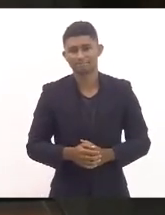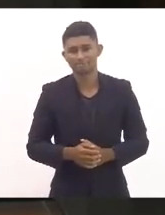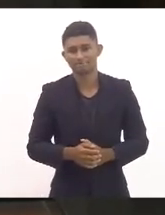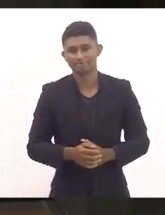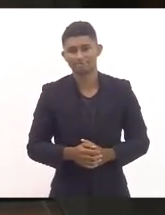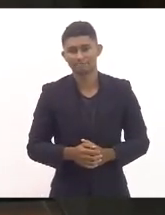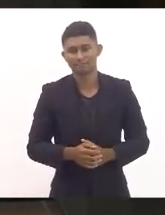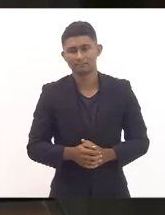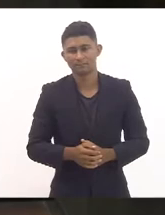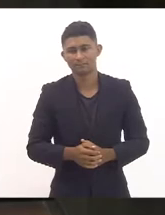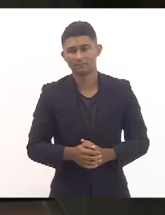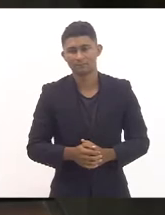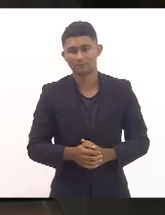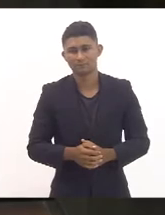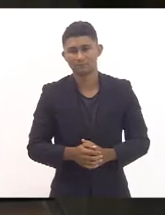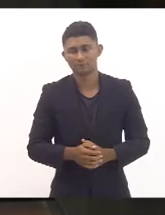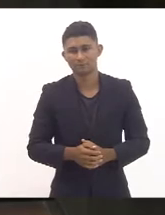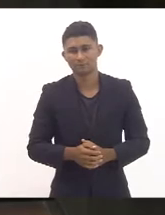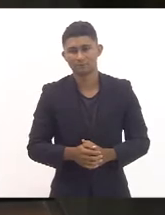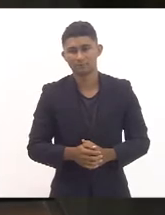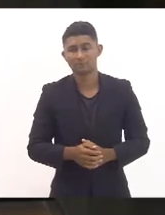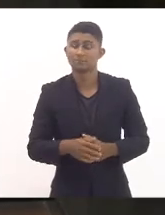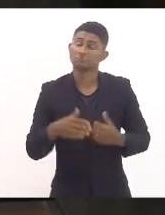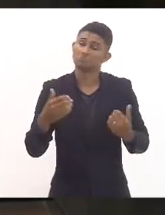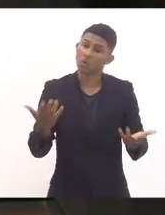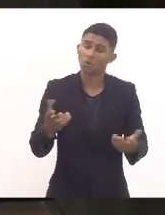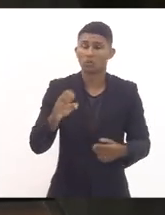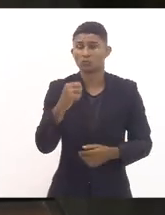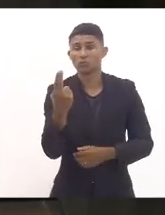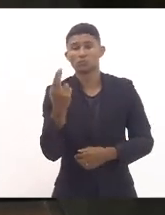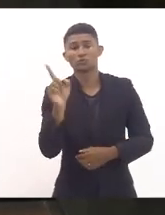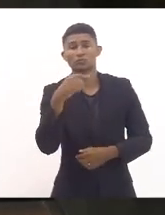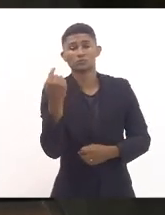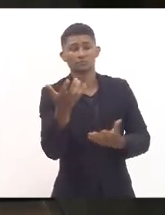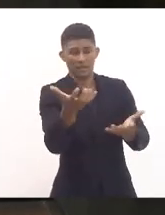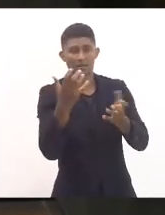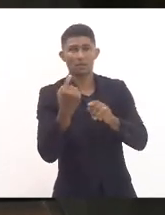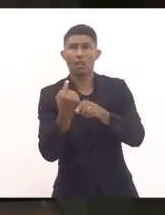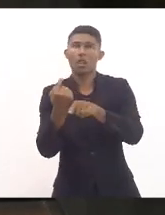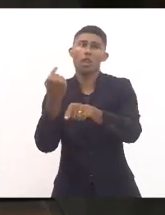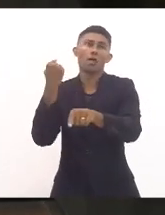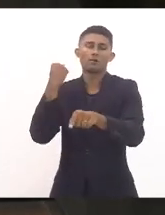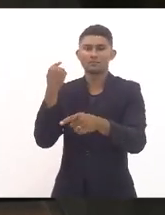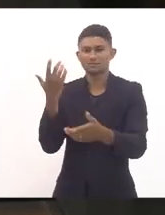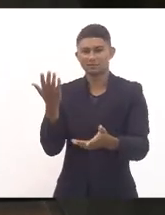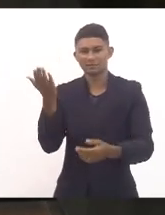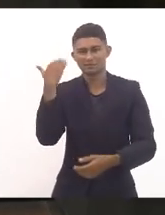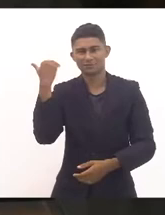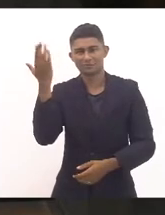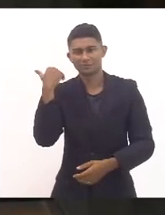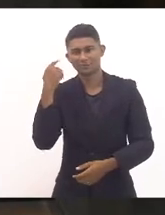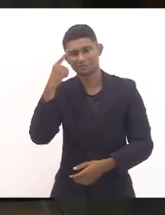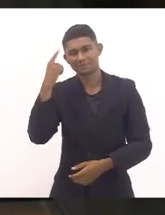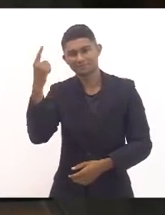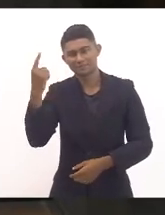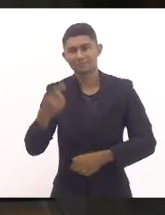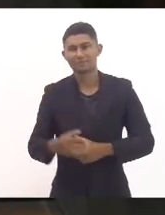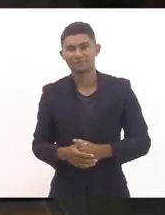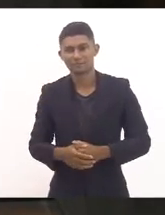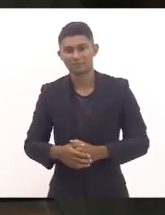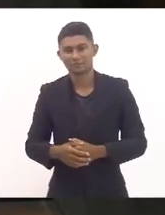A não ser que a gente queira voltar a um período romântico, quando tínhamos